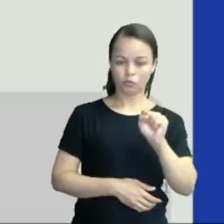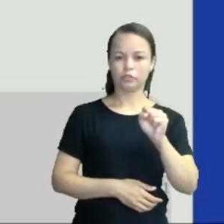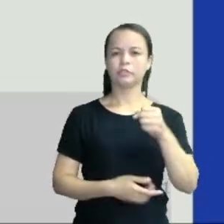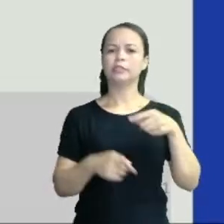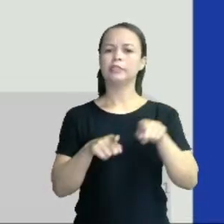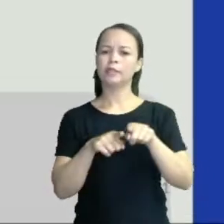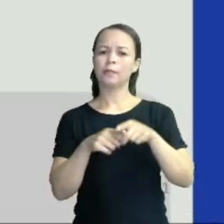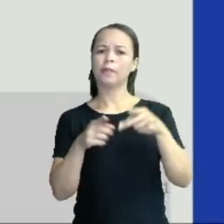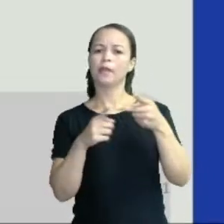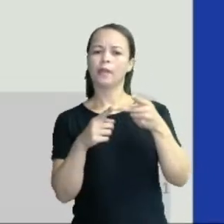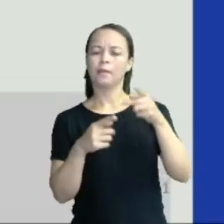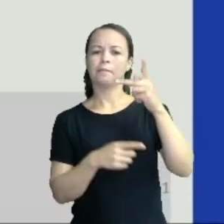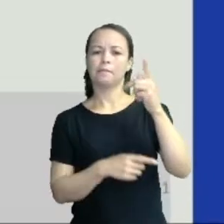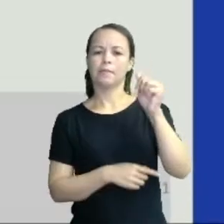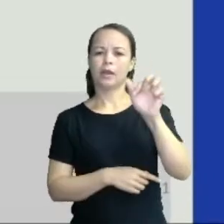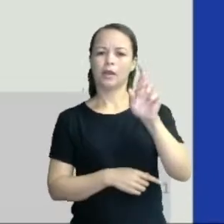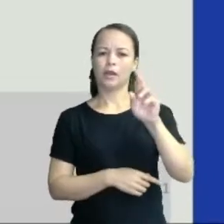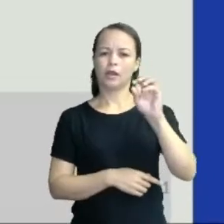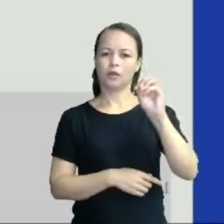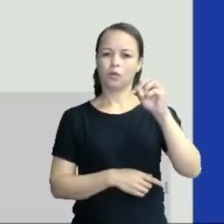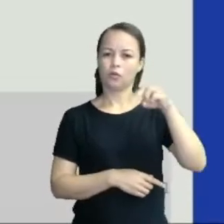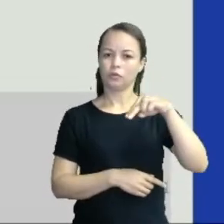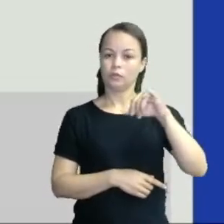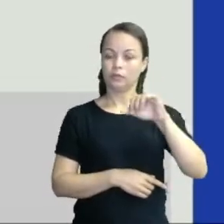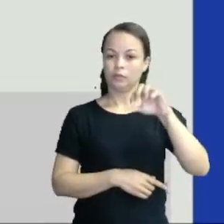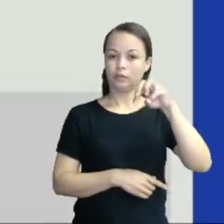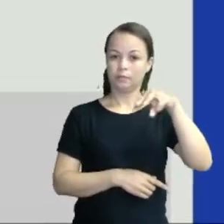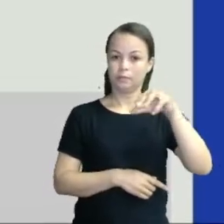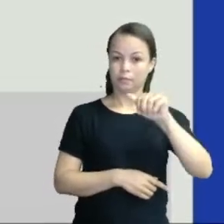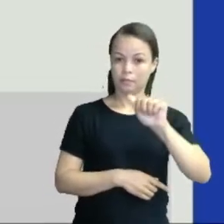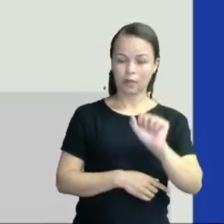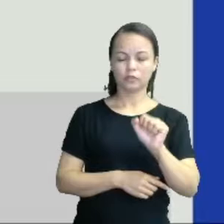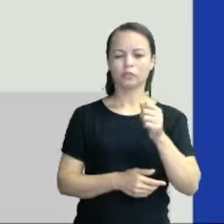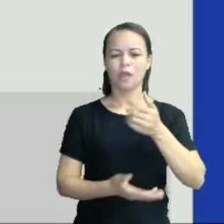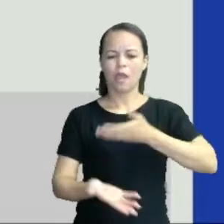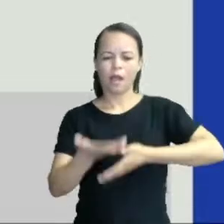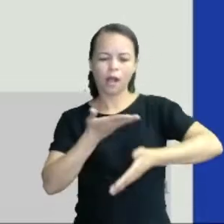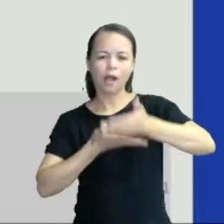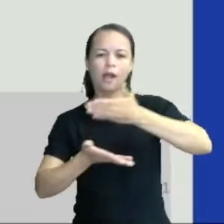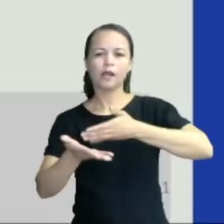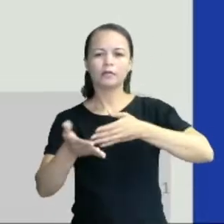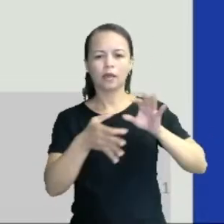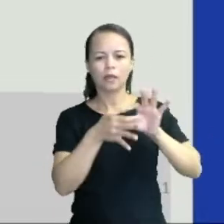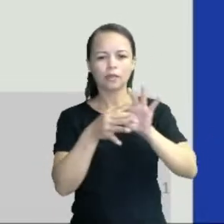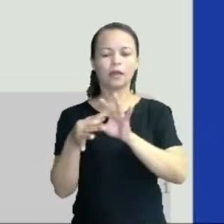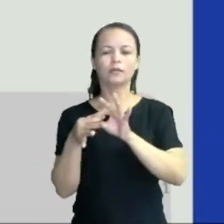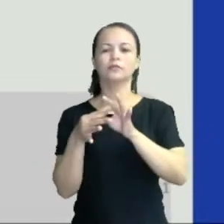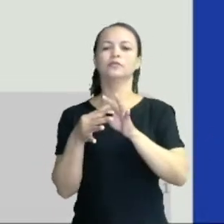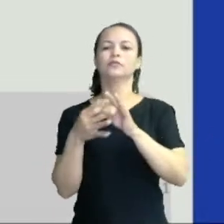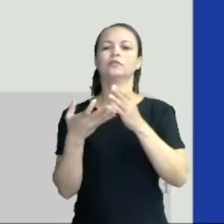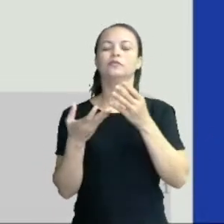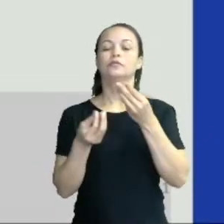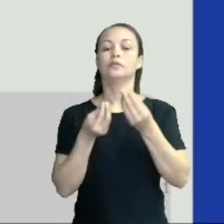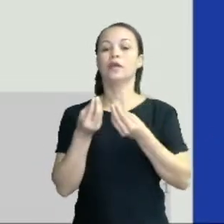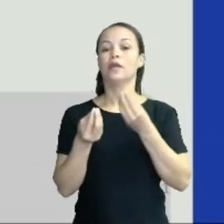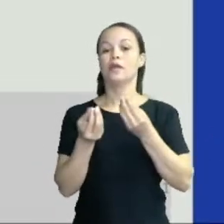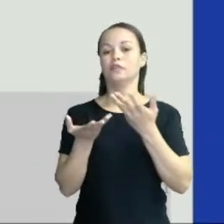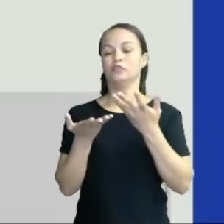palavras homônimas e palavras parônimas, relacionando-as a contextos